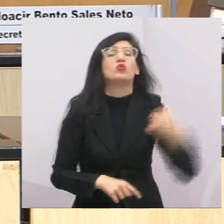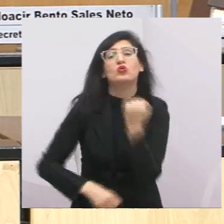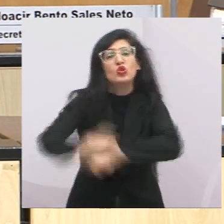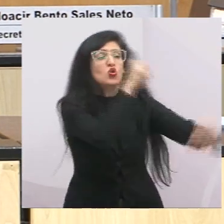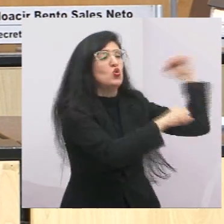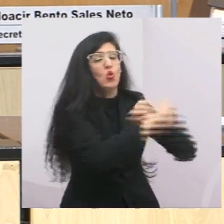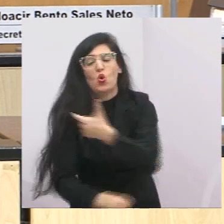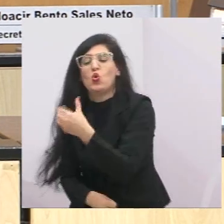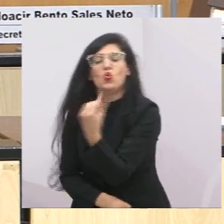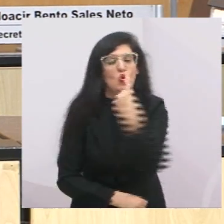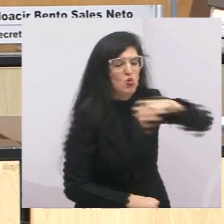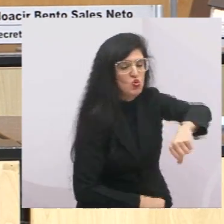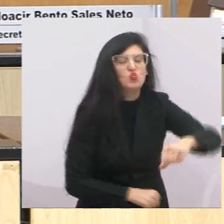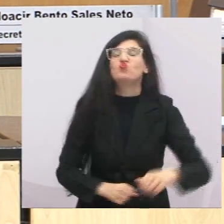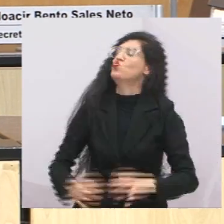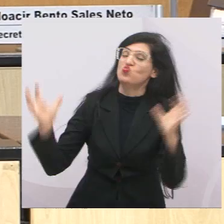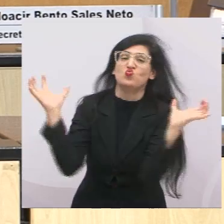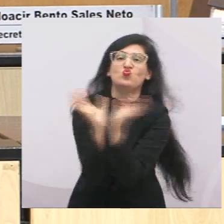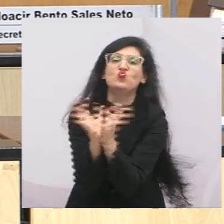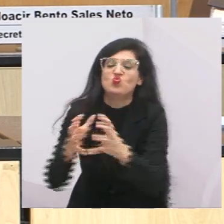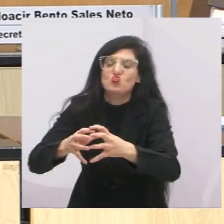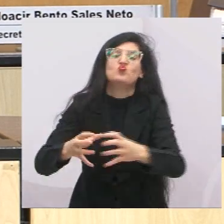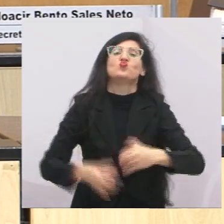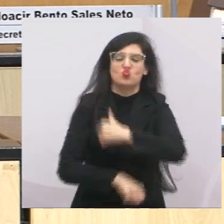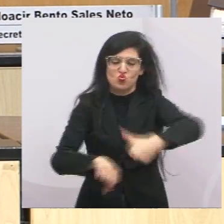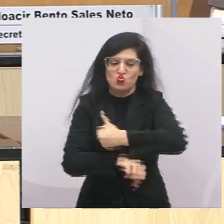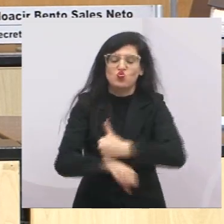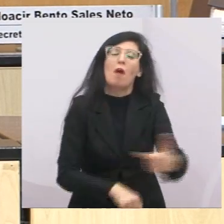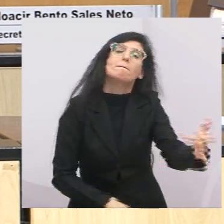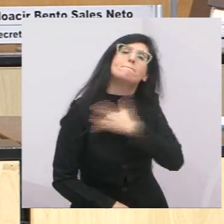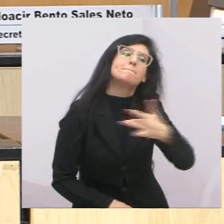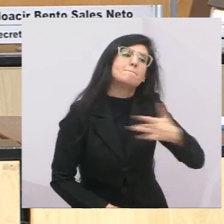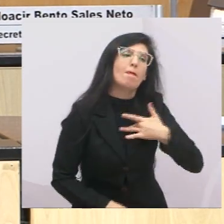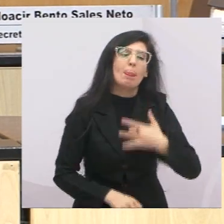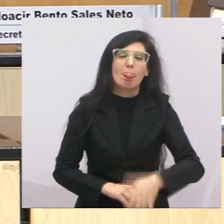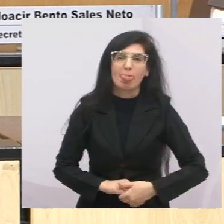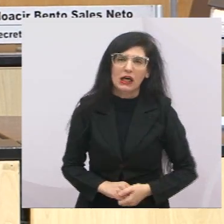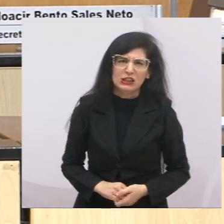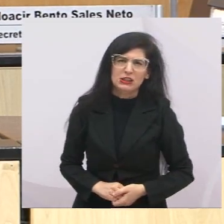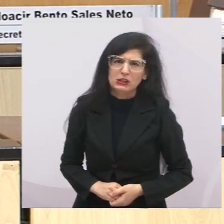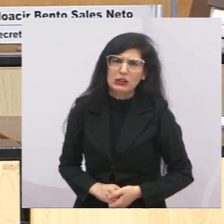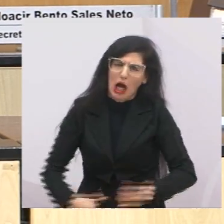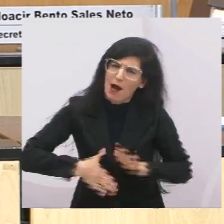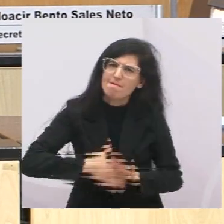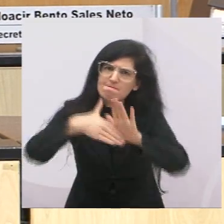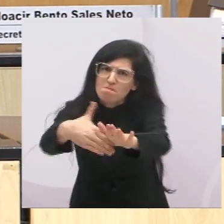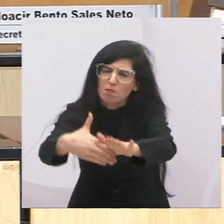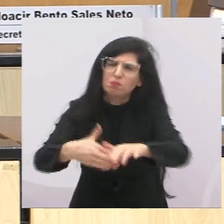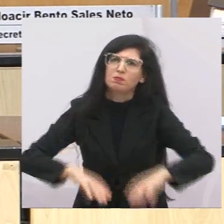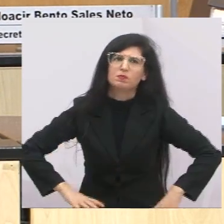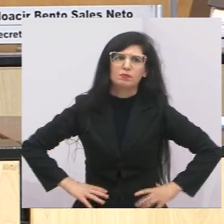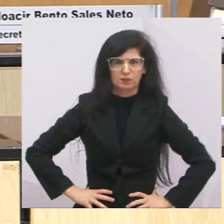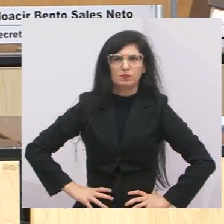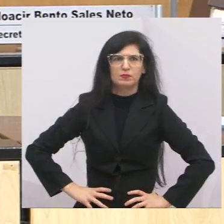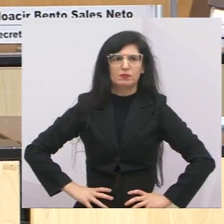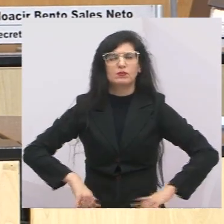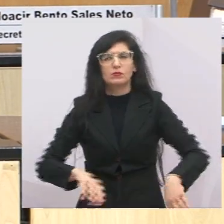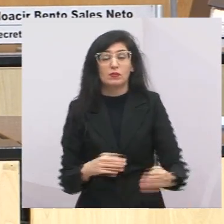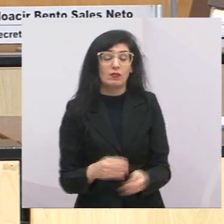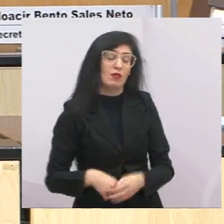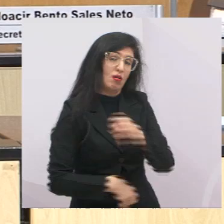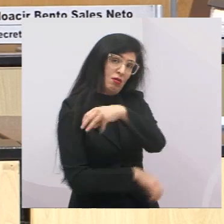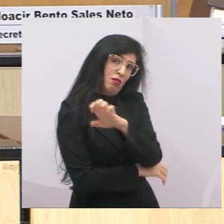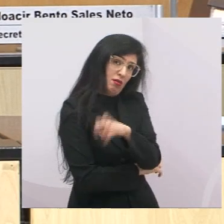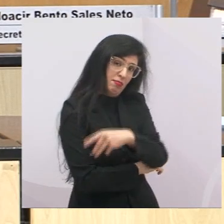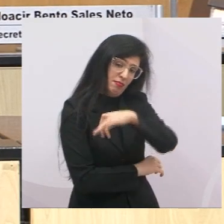a continuidade da equipe de profissionais da saúde para atender a demanda do NASF Emília e